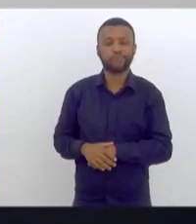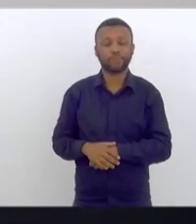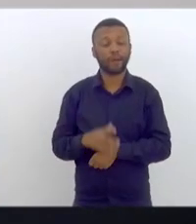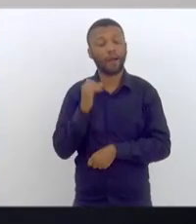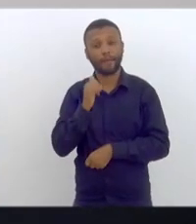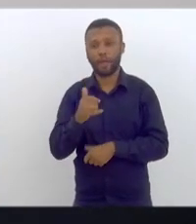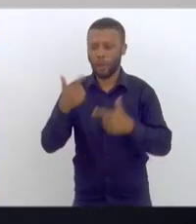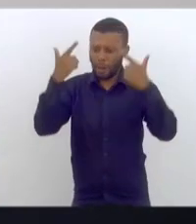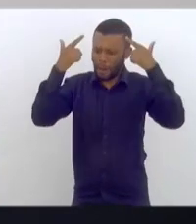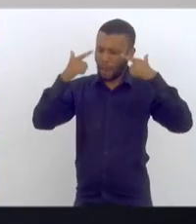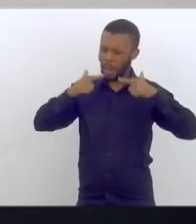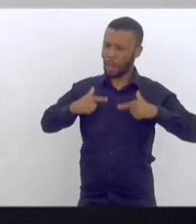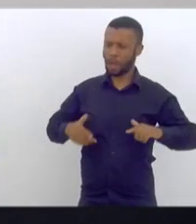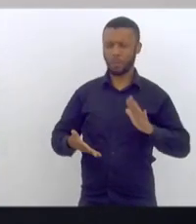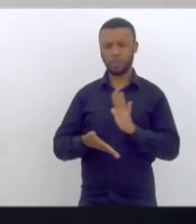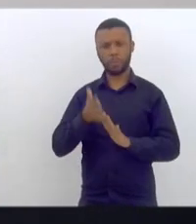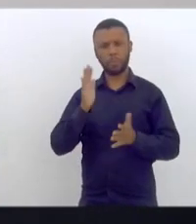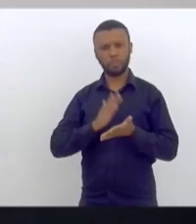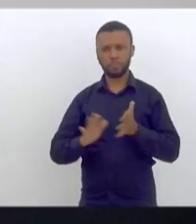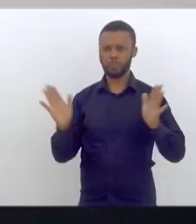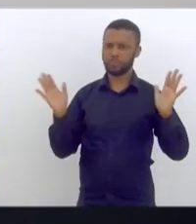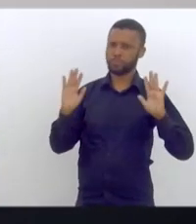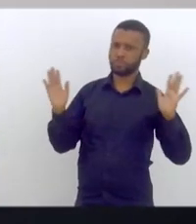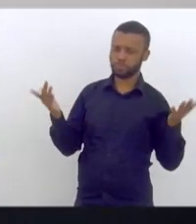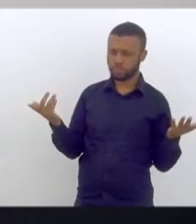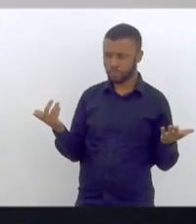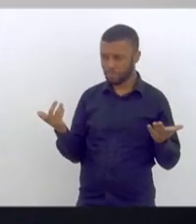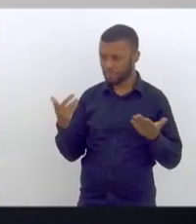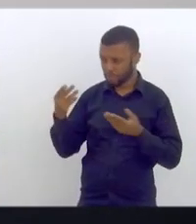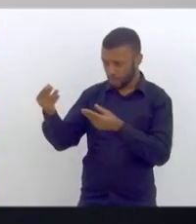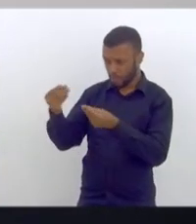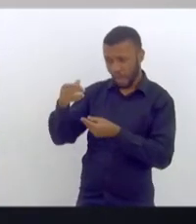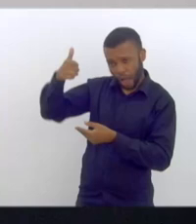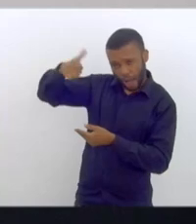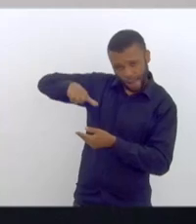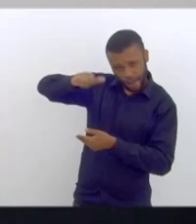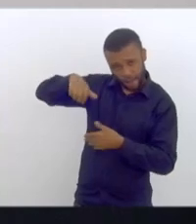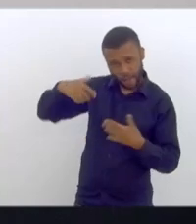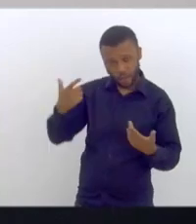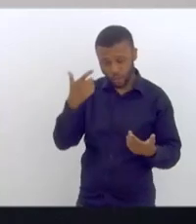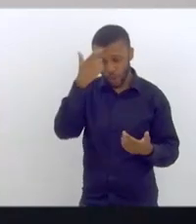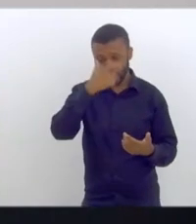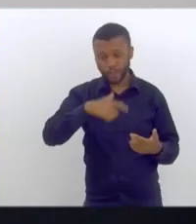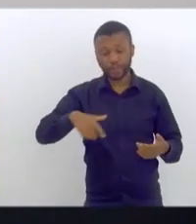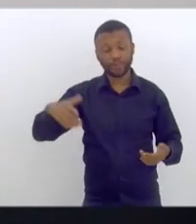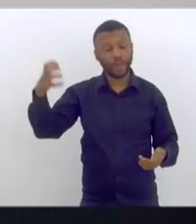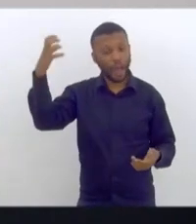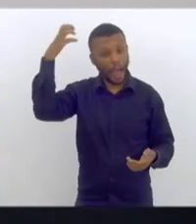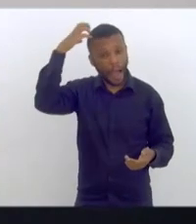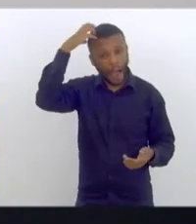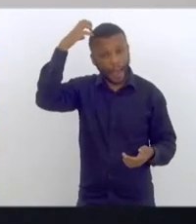com isso não passou por mim eu tô aqui de rainha da Inglaterra